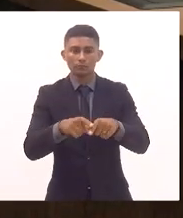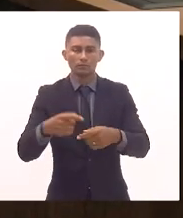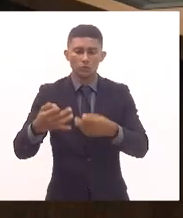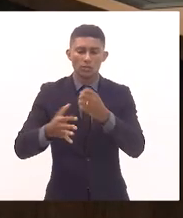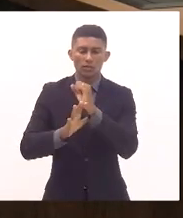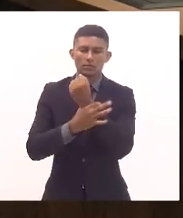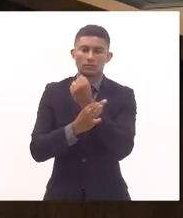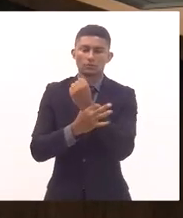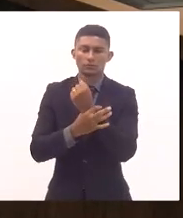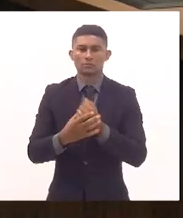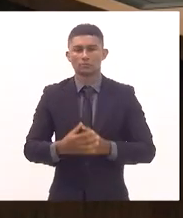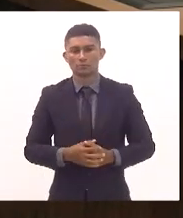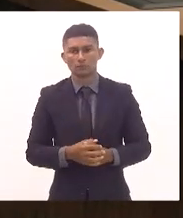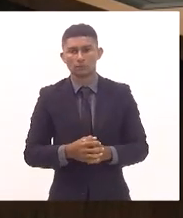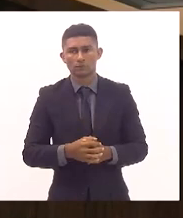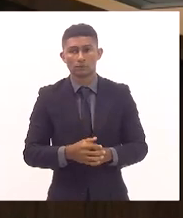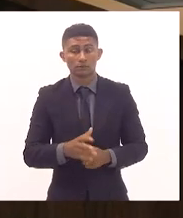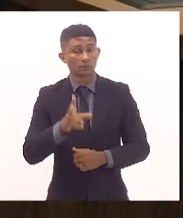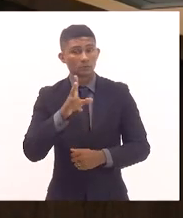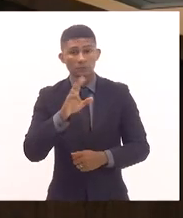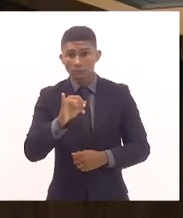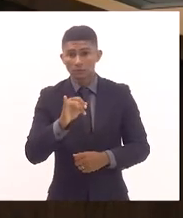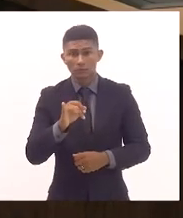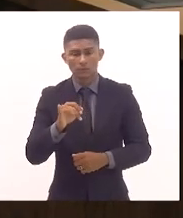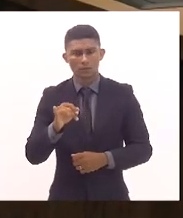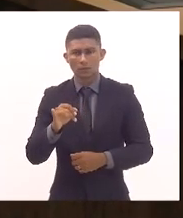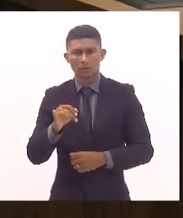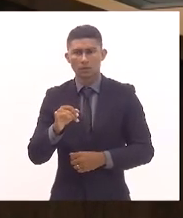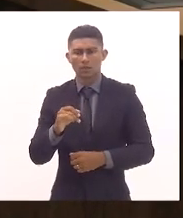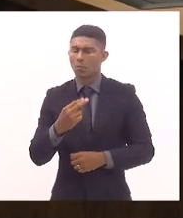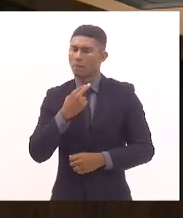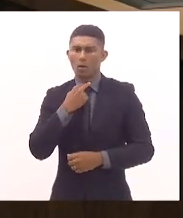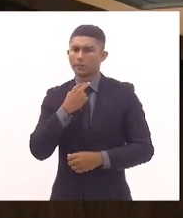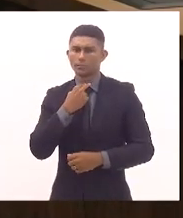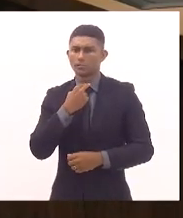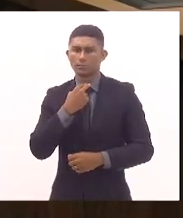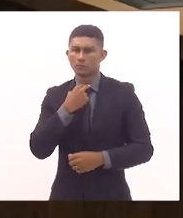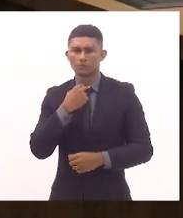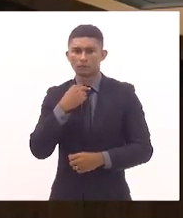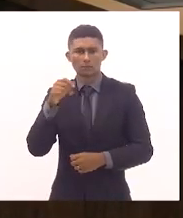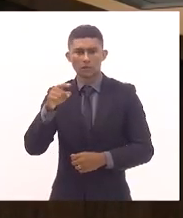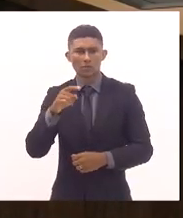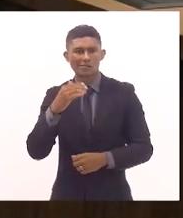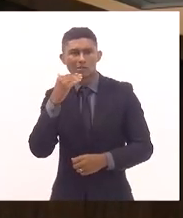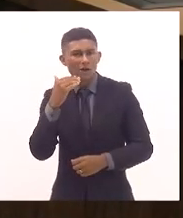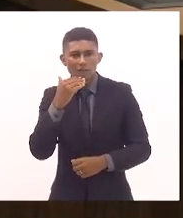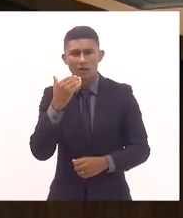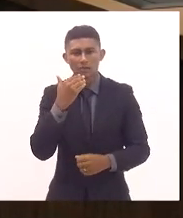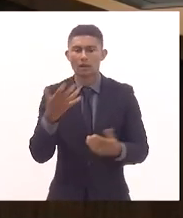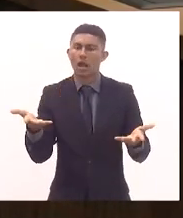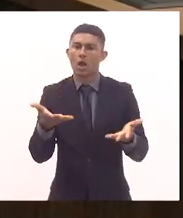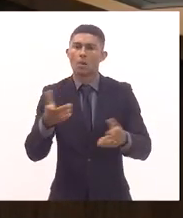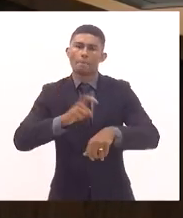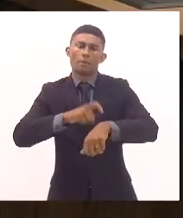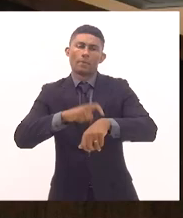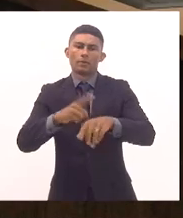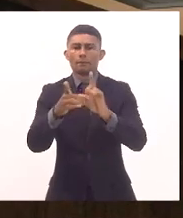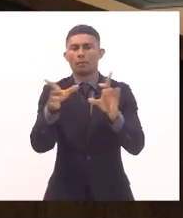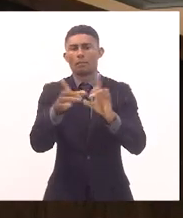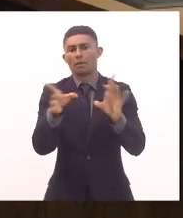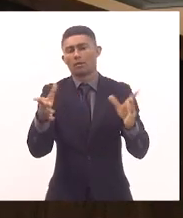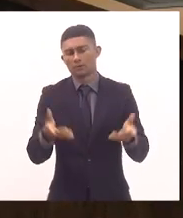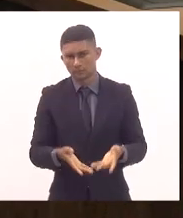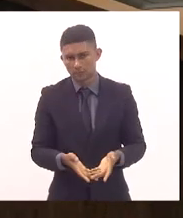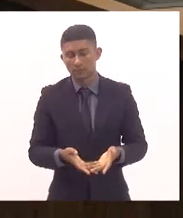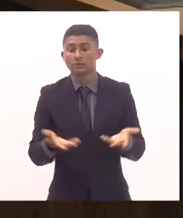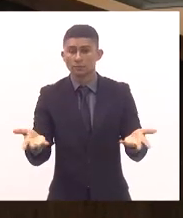jurídica. Se não pode ser abalada num momento como esse de nossa democracia por nada. Tenho a